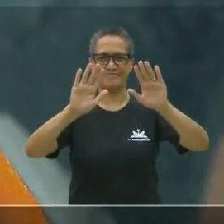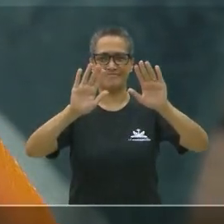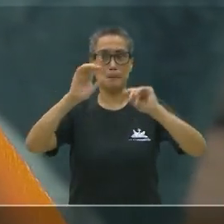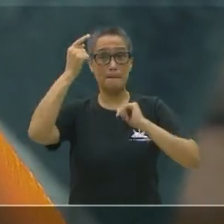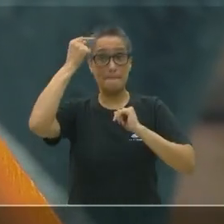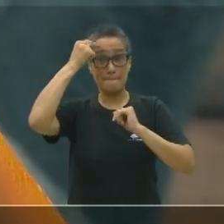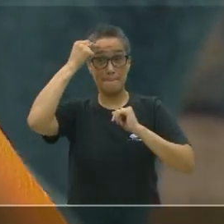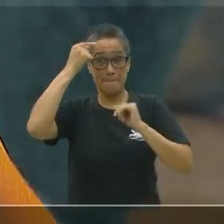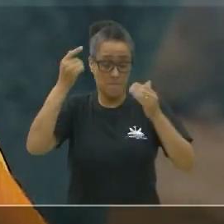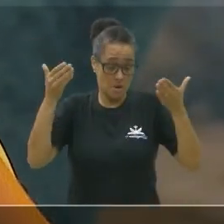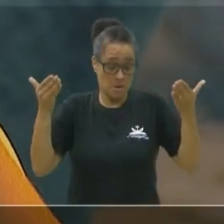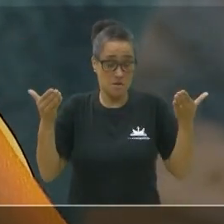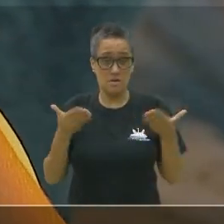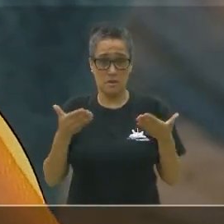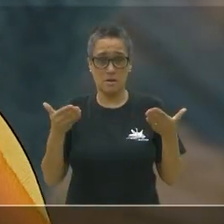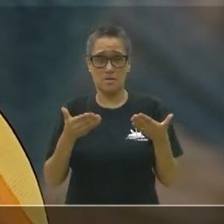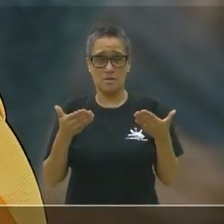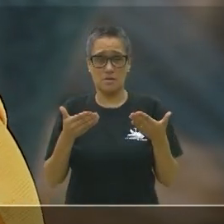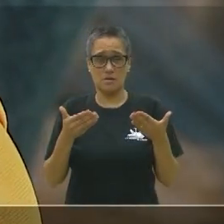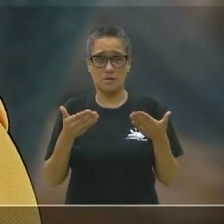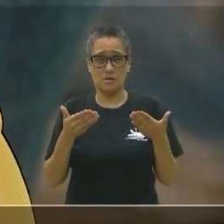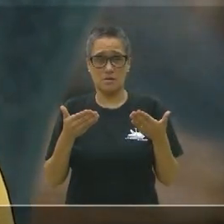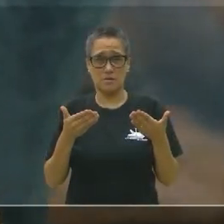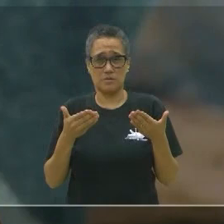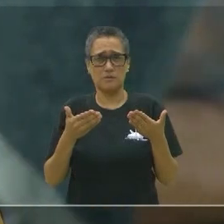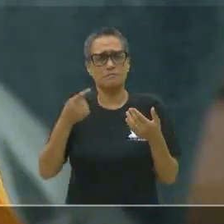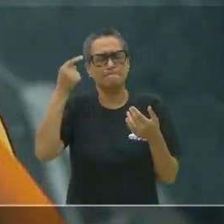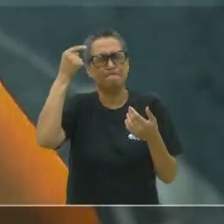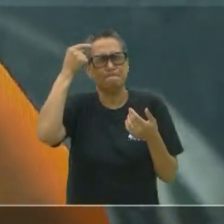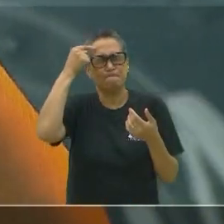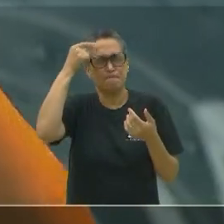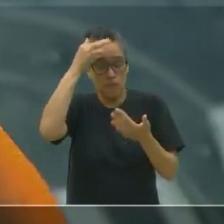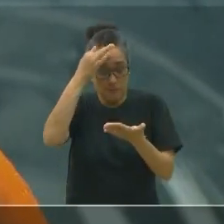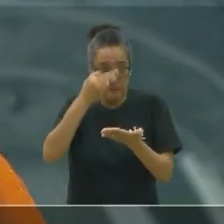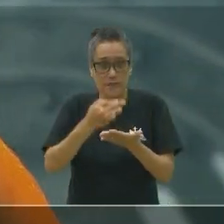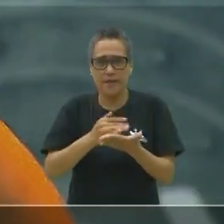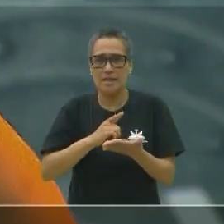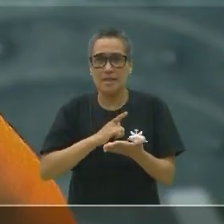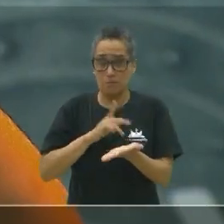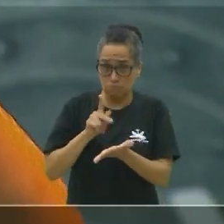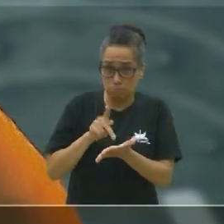pense agora de forma muito fiel e honesta.